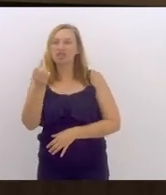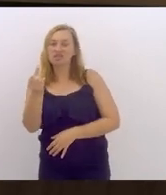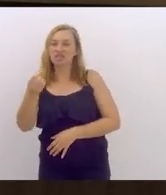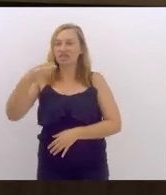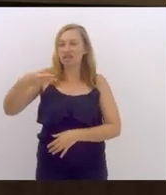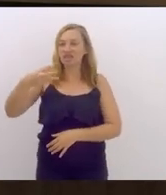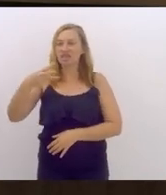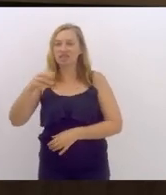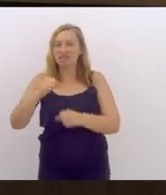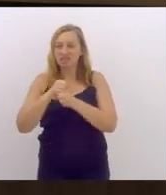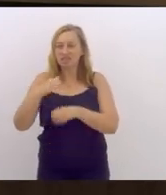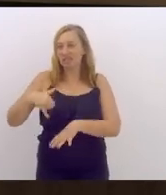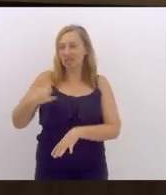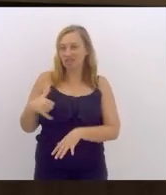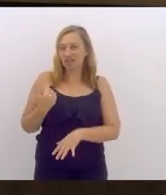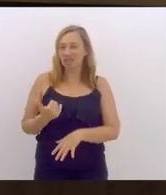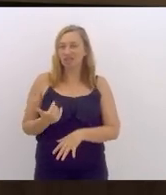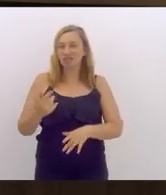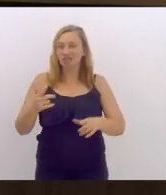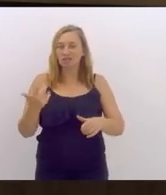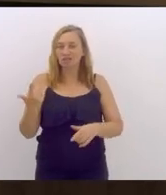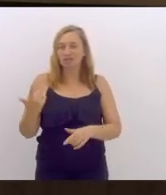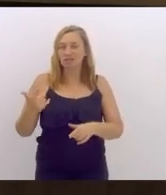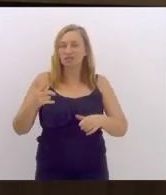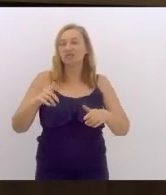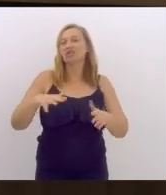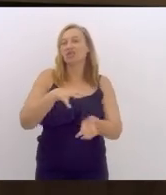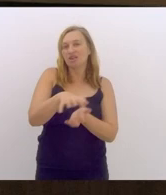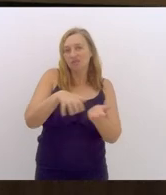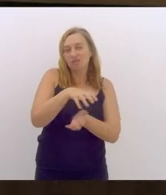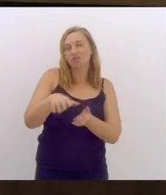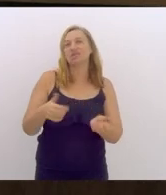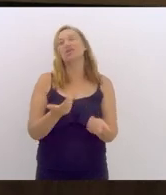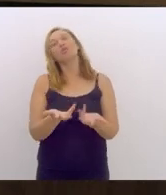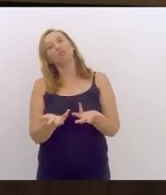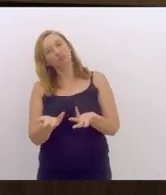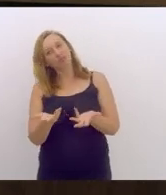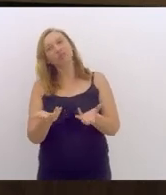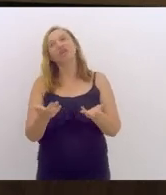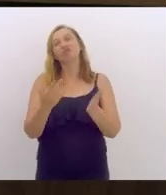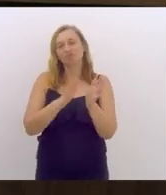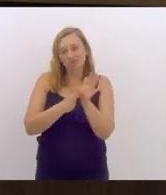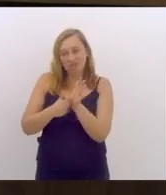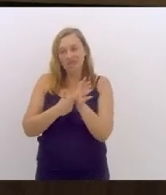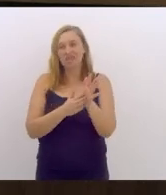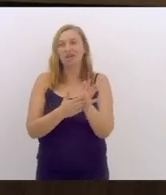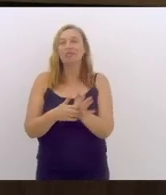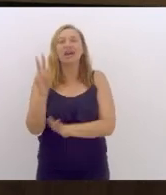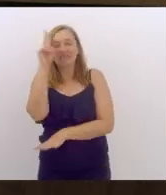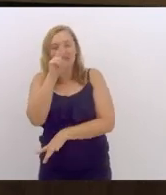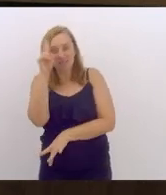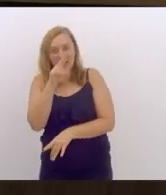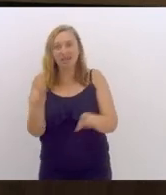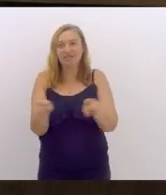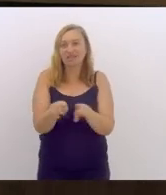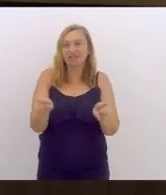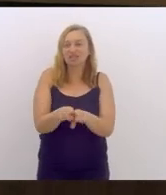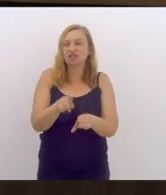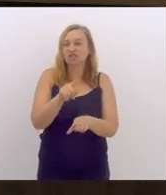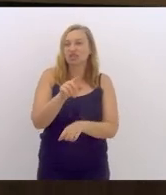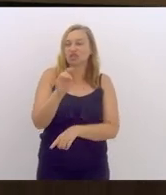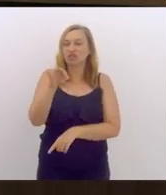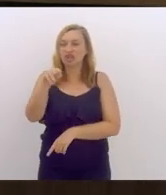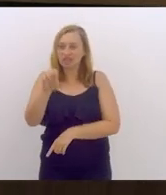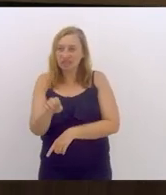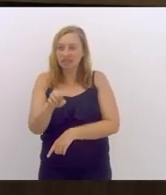ganhou os palcos e revolucionou o samba também não posso deixar de lembrar aqui Jovelina